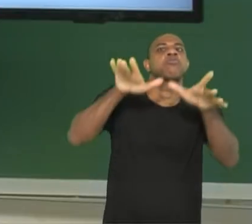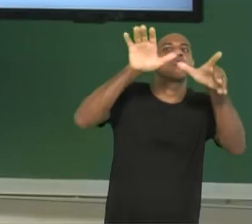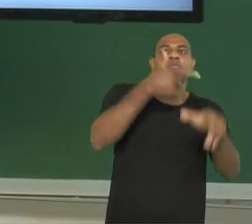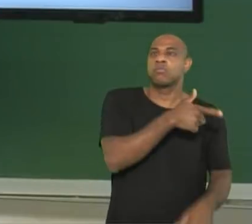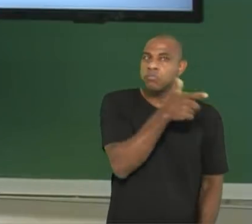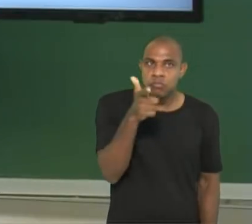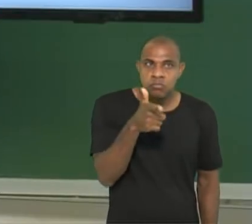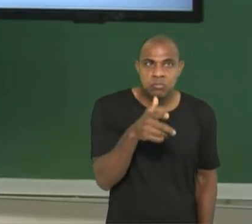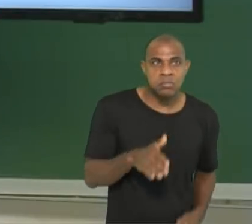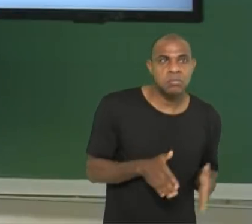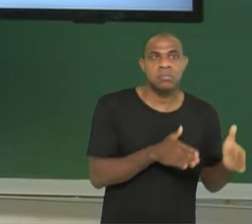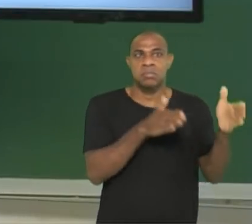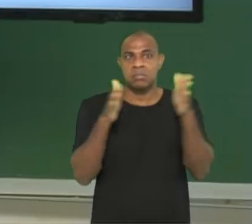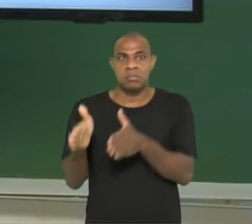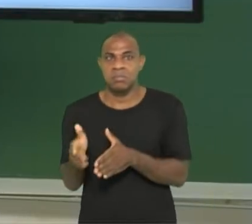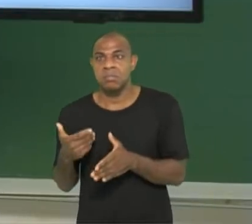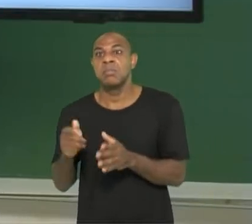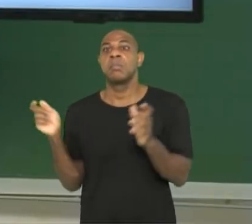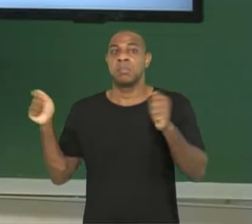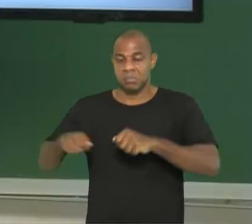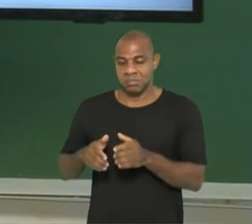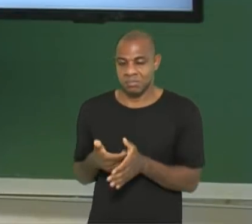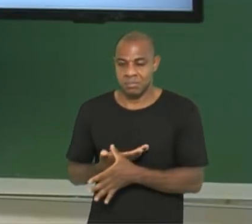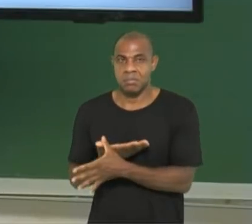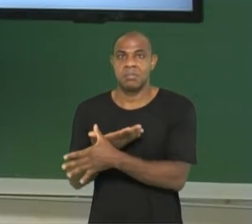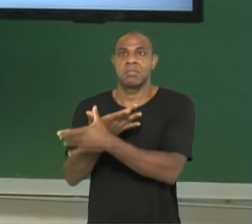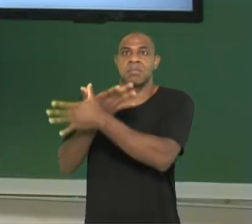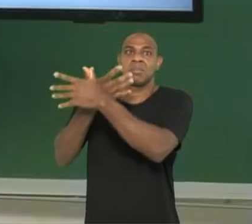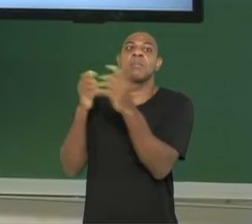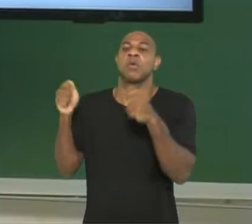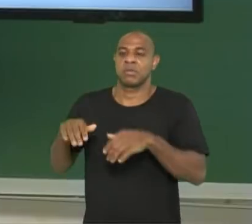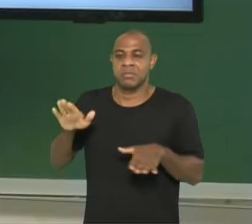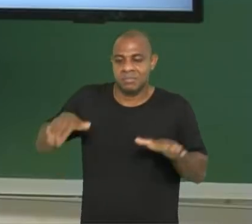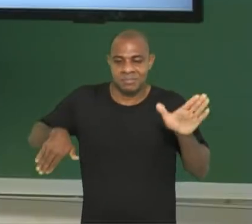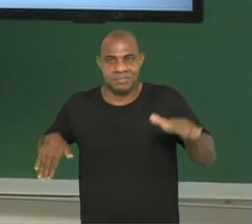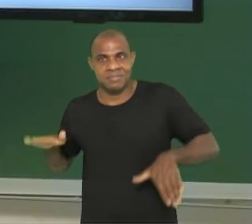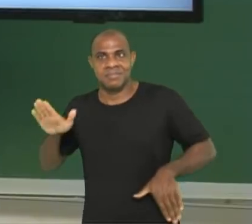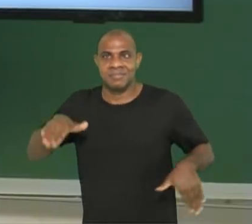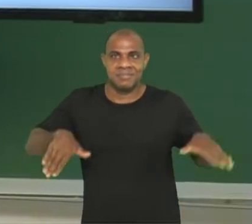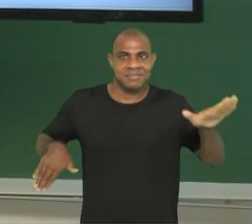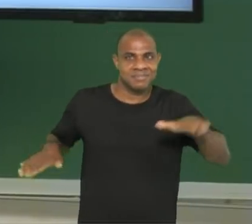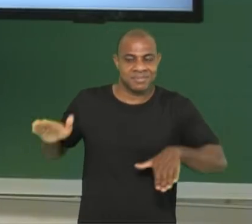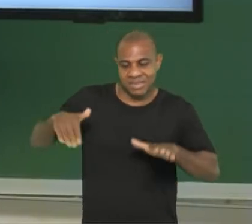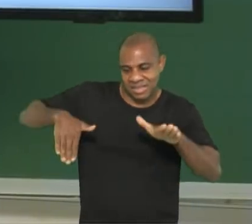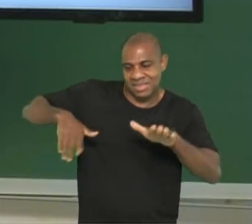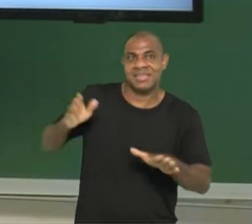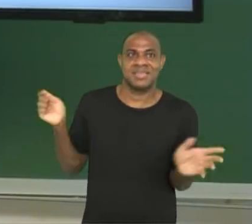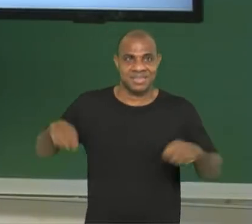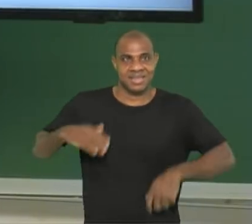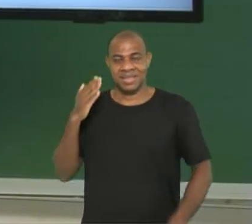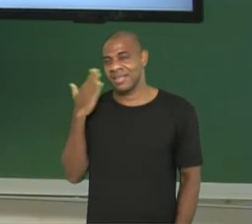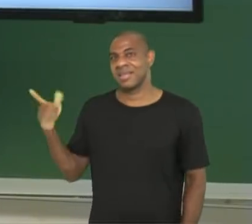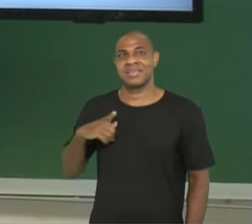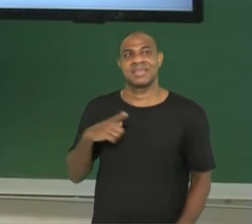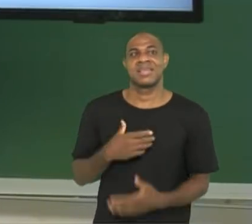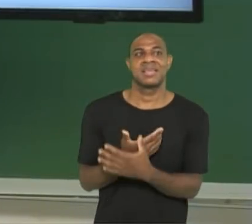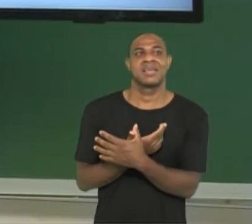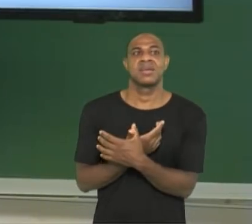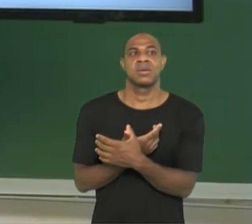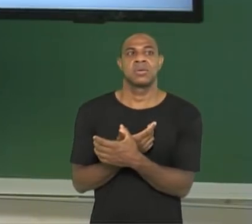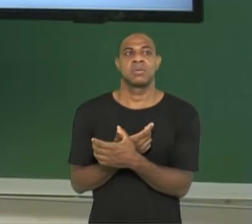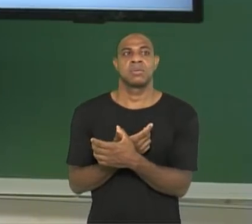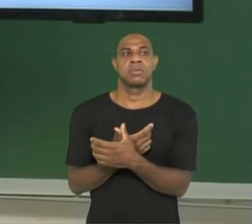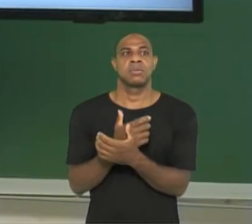E aves carenatas podem voar e podem nadar, porque elas têm a quilha, que é aquele osso que vai unir